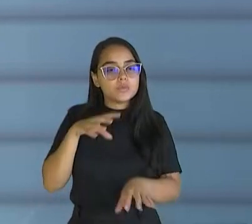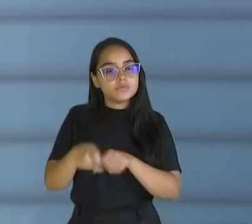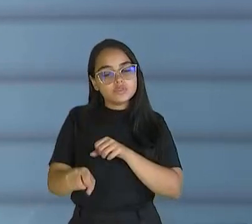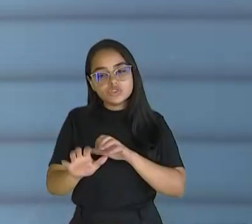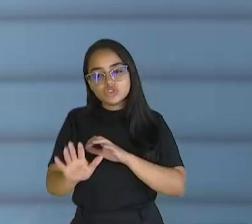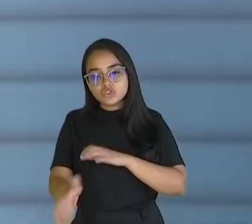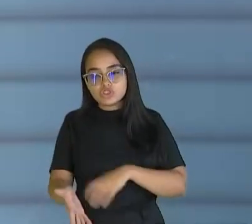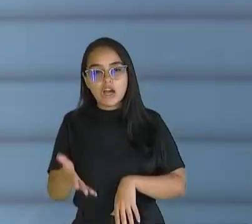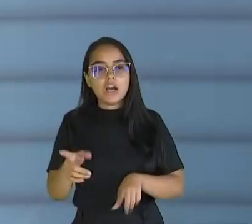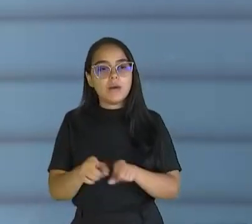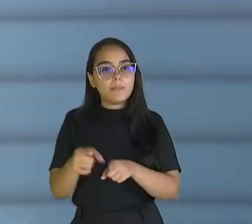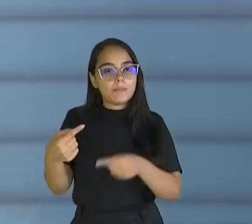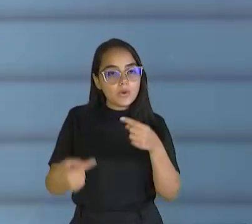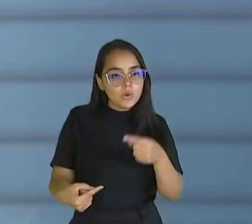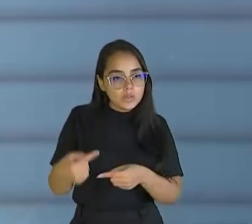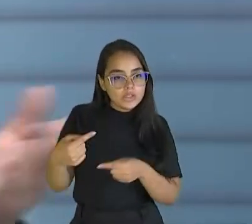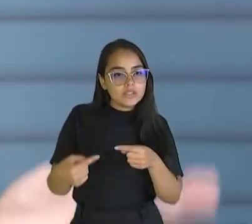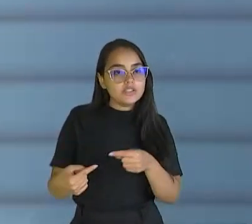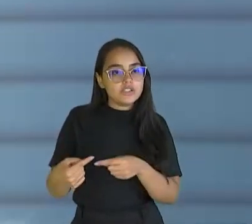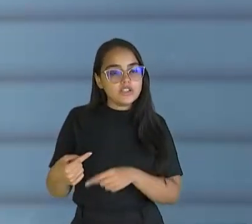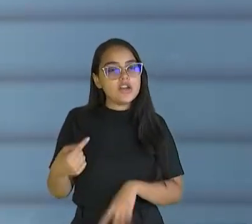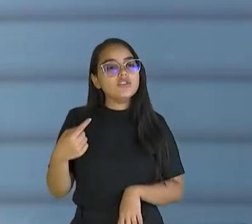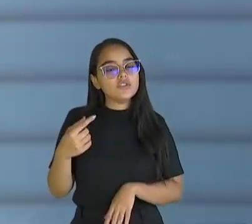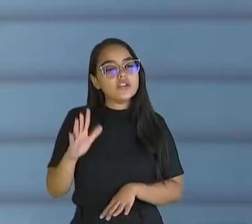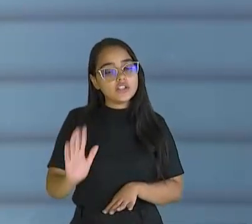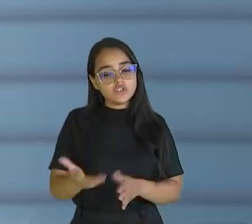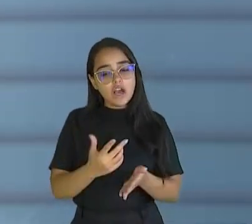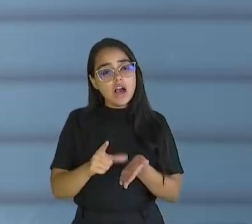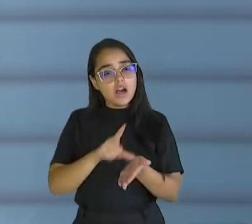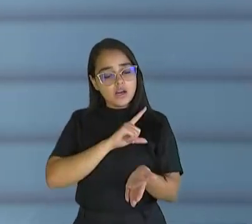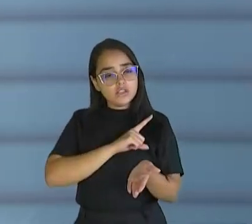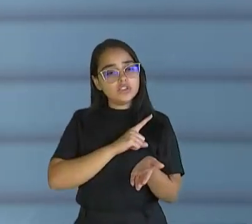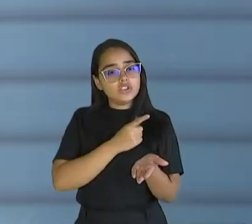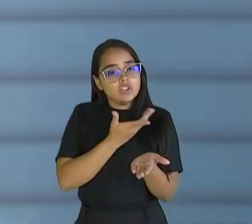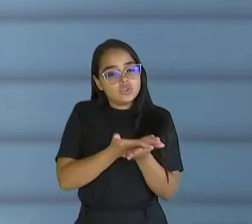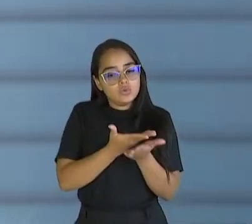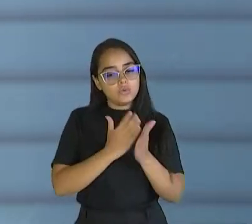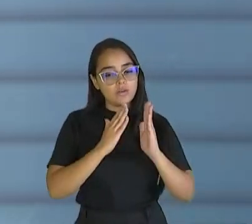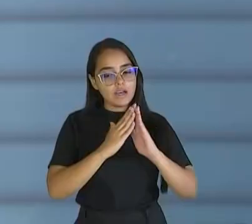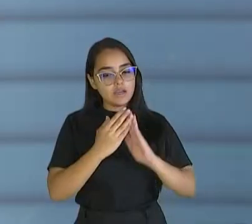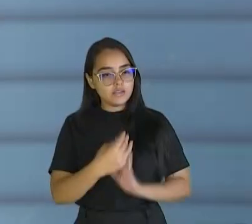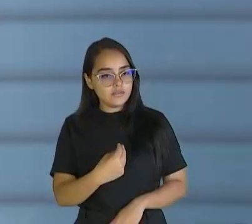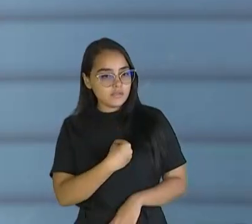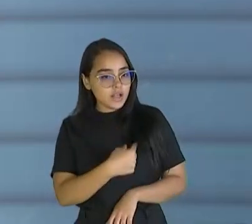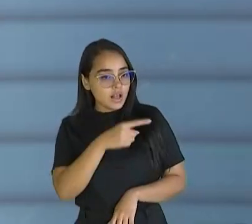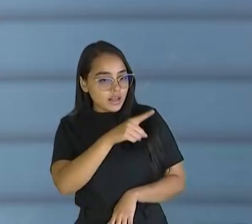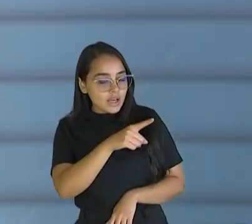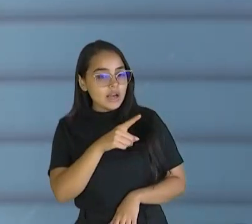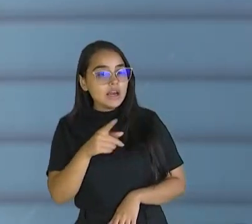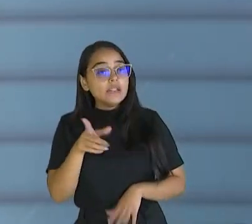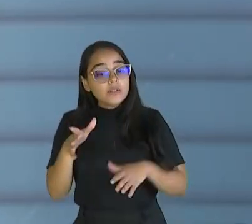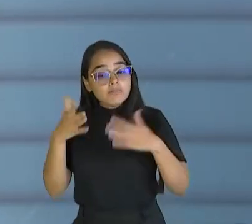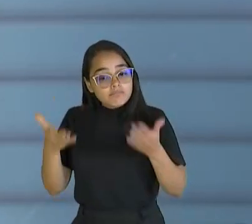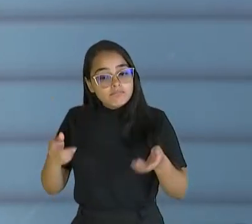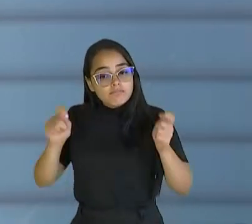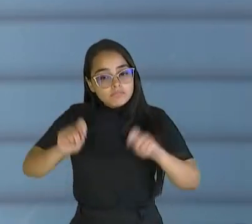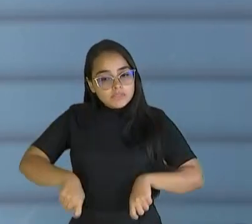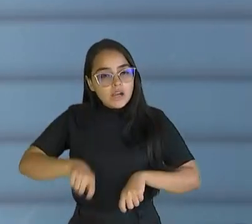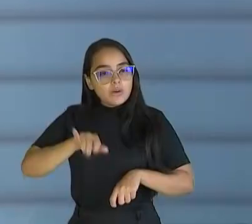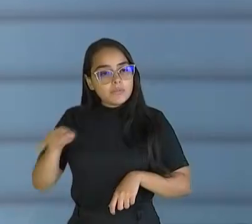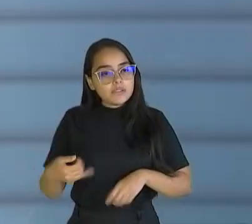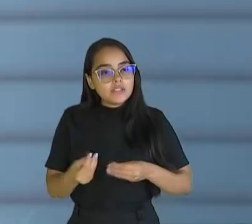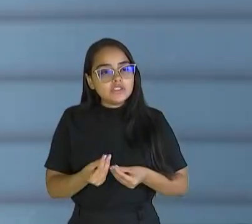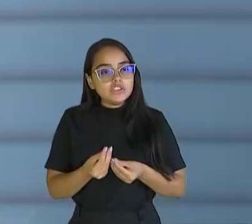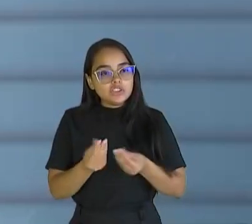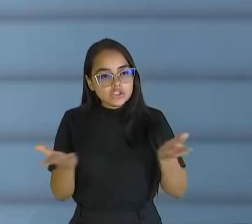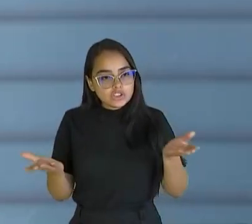empresários, são grandes políticos e podem ajudar. E passaram por lá, né? Então, lá mostra que lá tem esse potencial de transformação, né? E porque